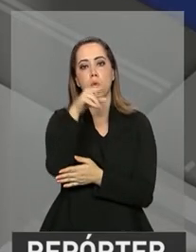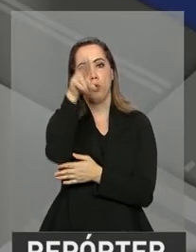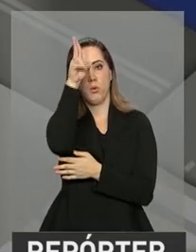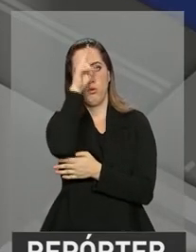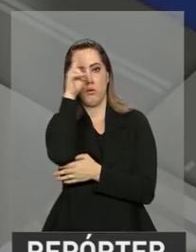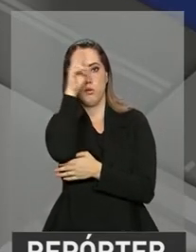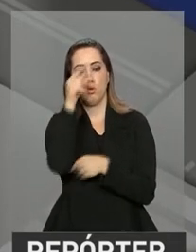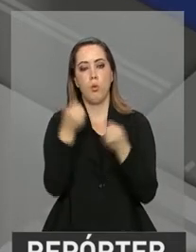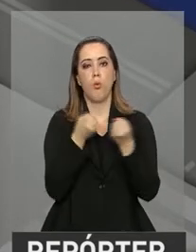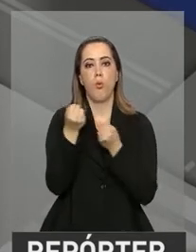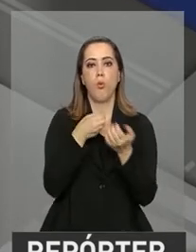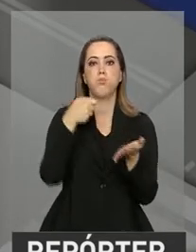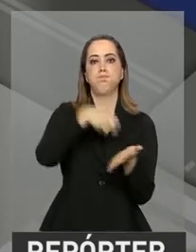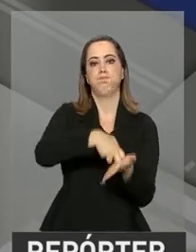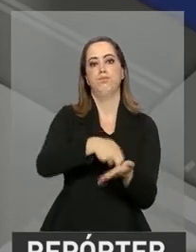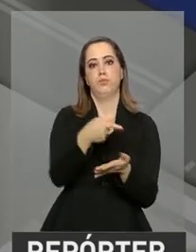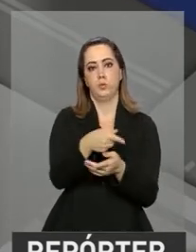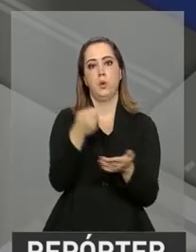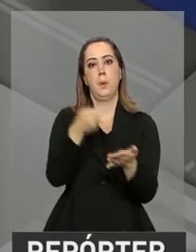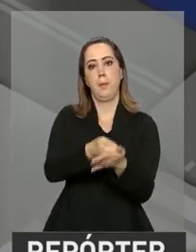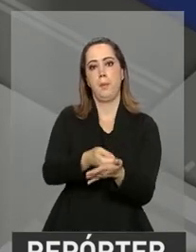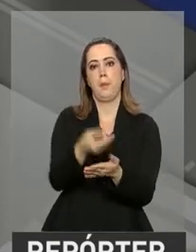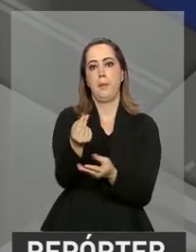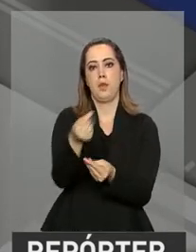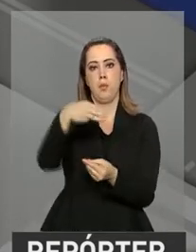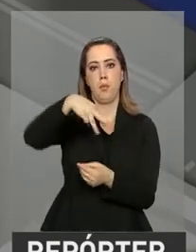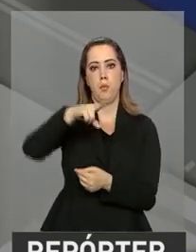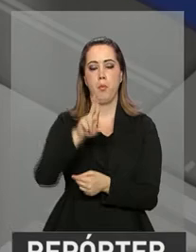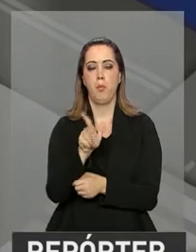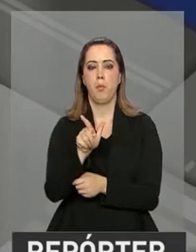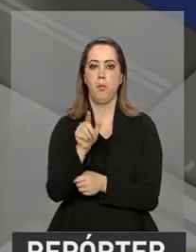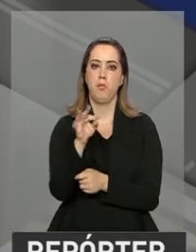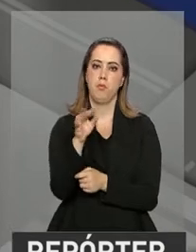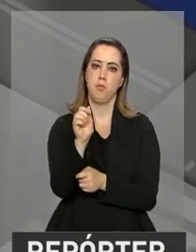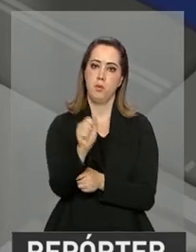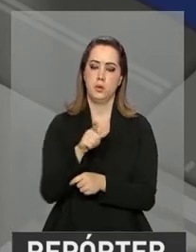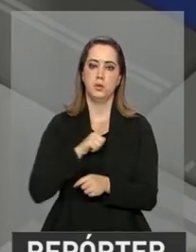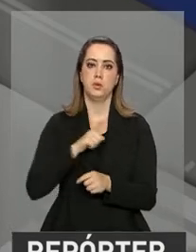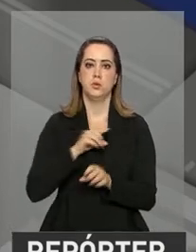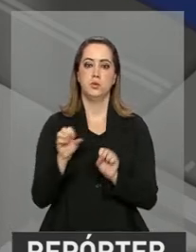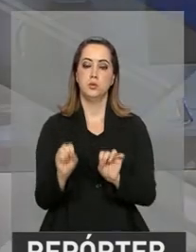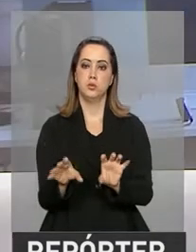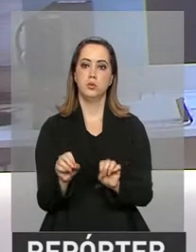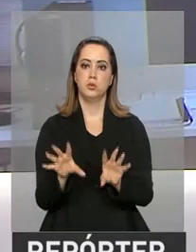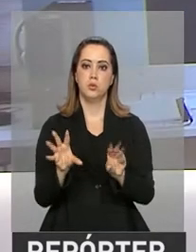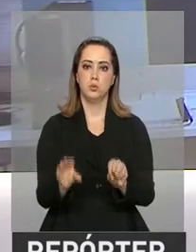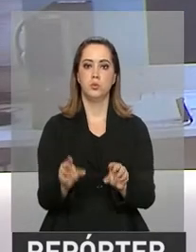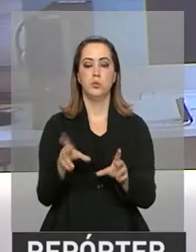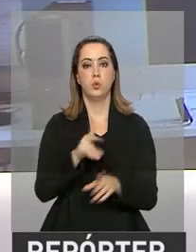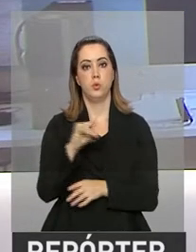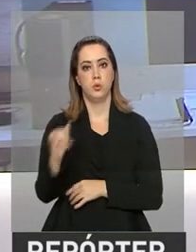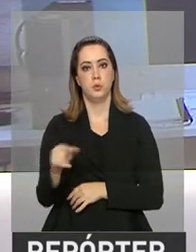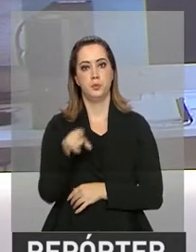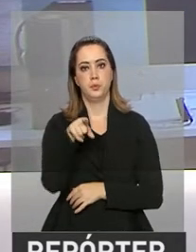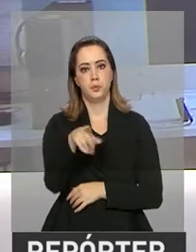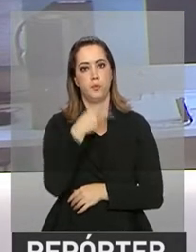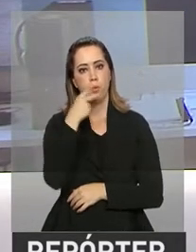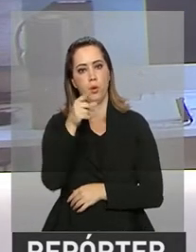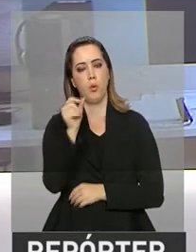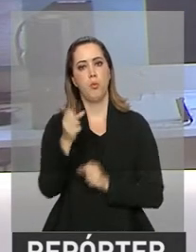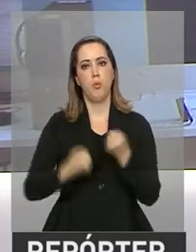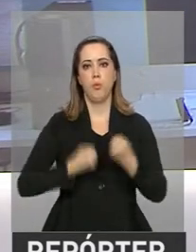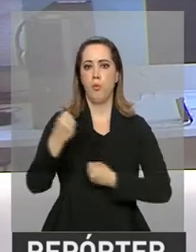volante o pagamento de infrações e farol com luz baixa nas rodovias durante o dia e por falar em